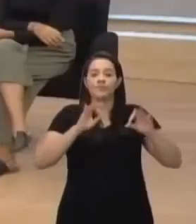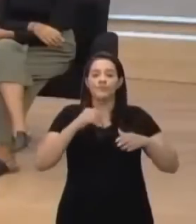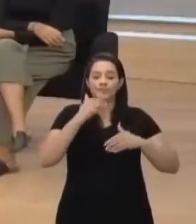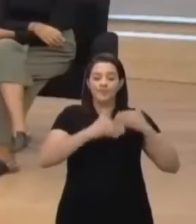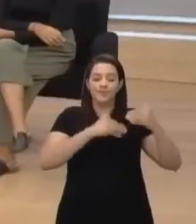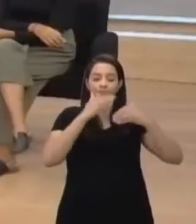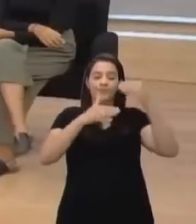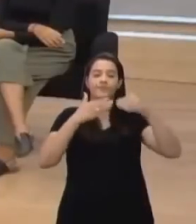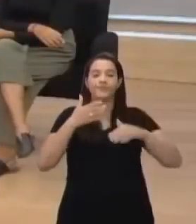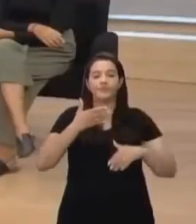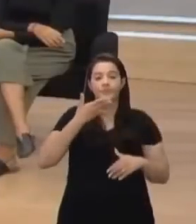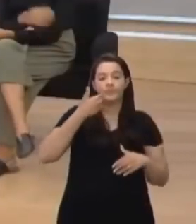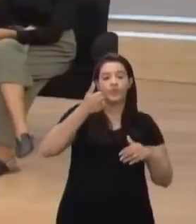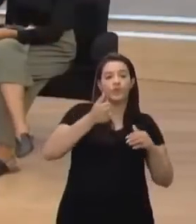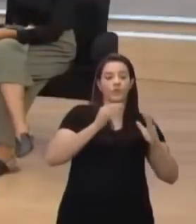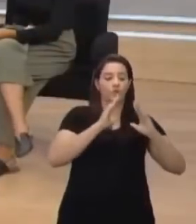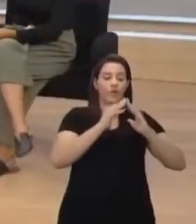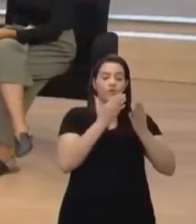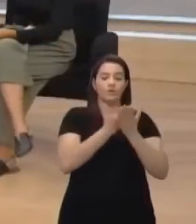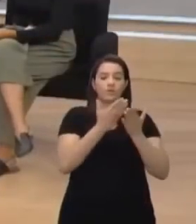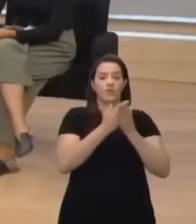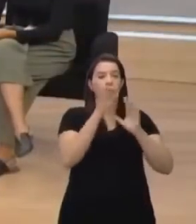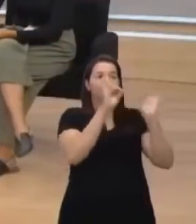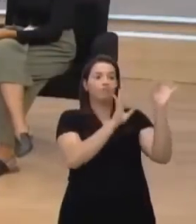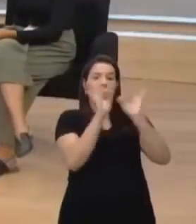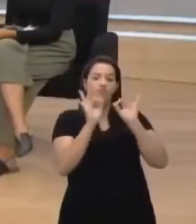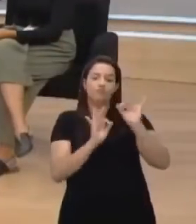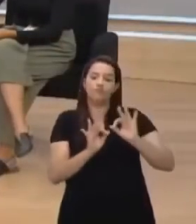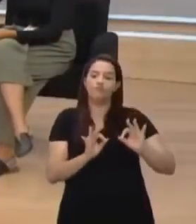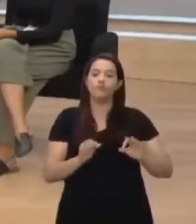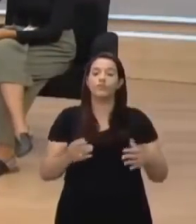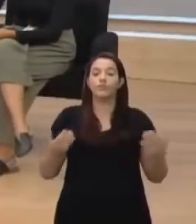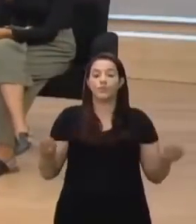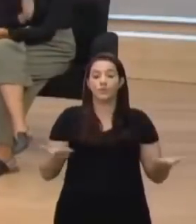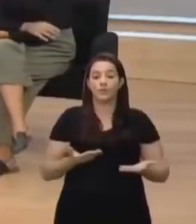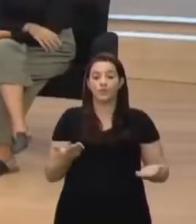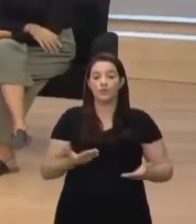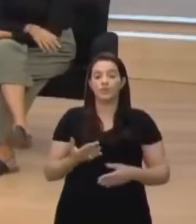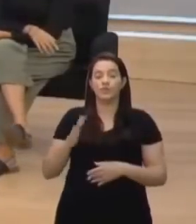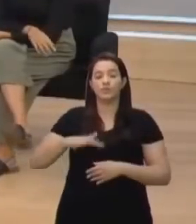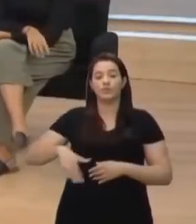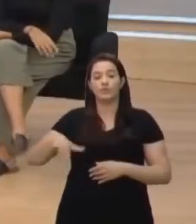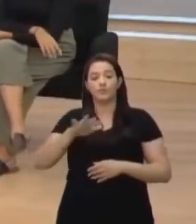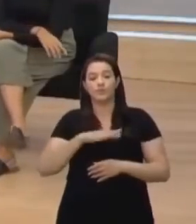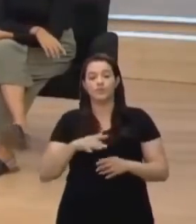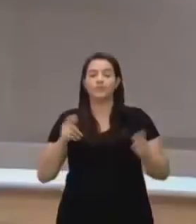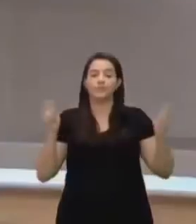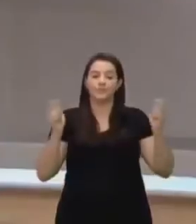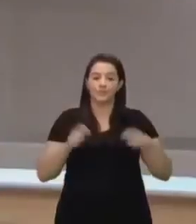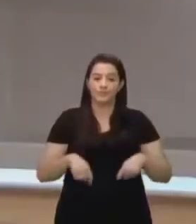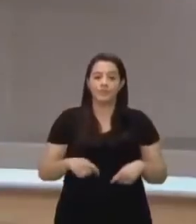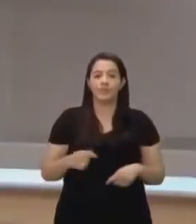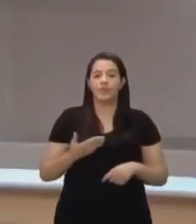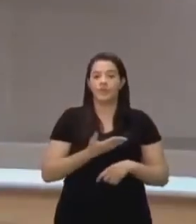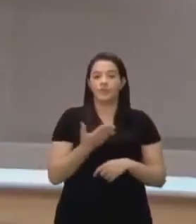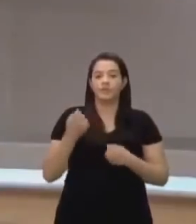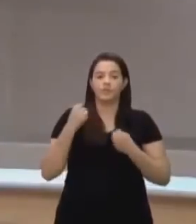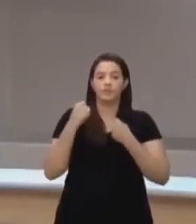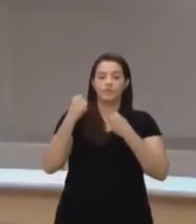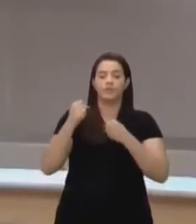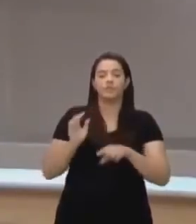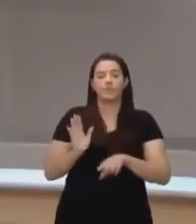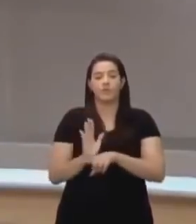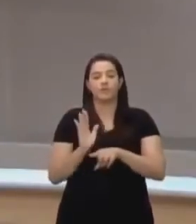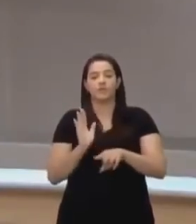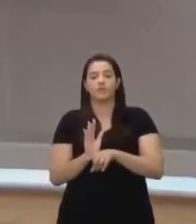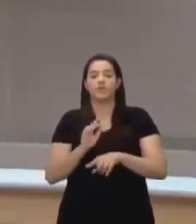se envolvem para a melhoria do espaço escolar deles. Então, agora, mais do que nunca, eu acho que há condições realmente deles poderem ajudar, como